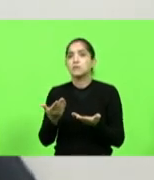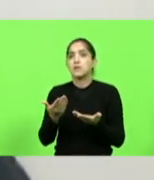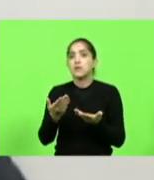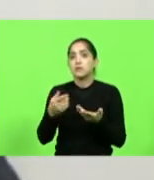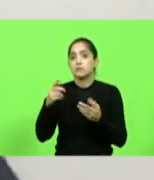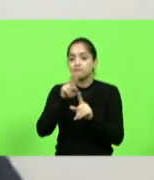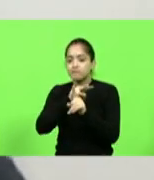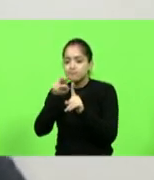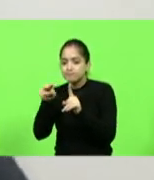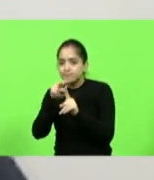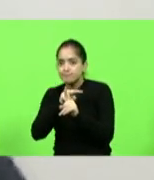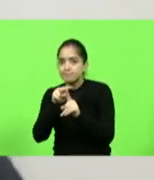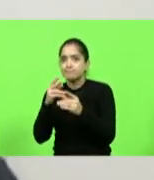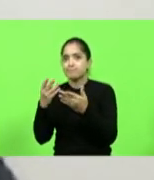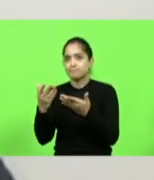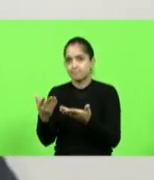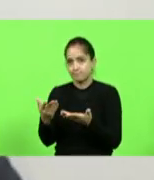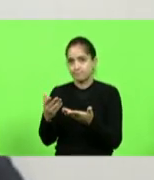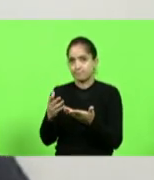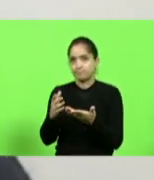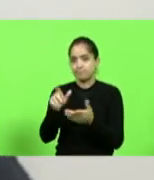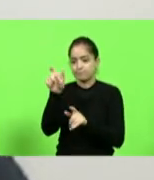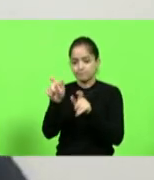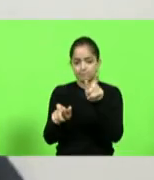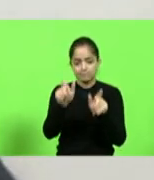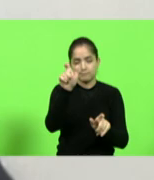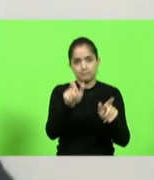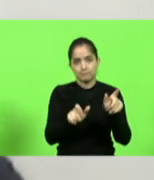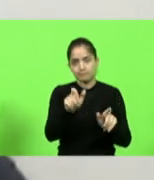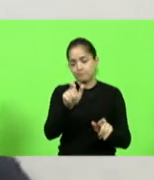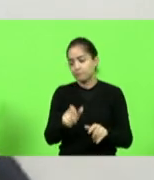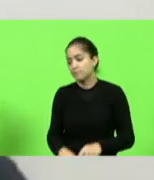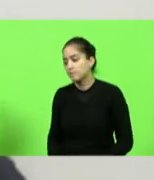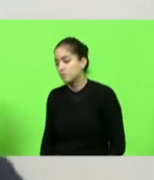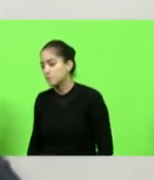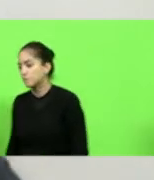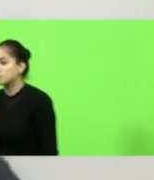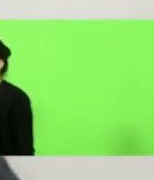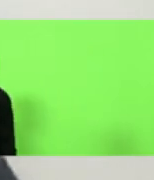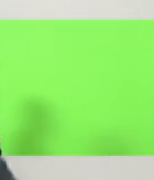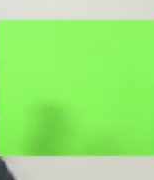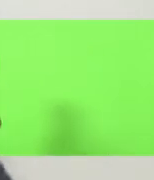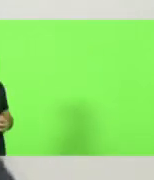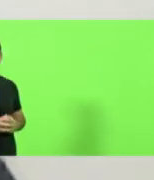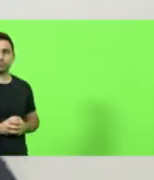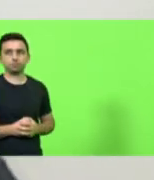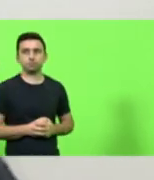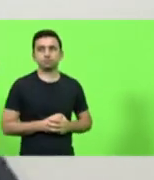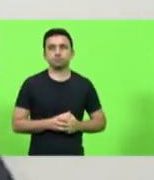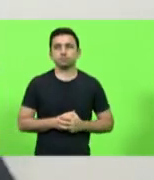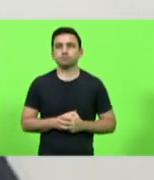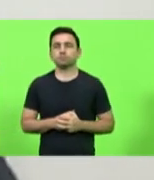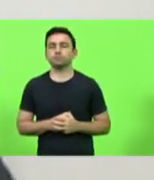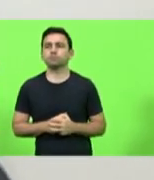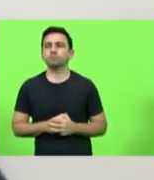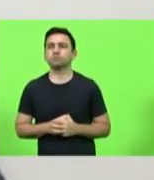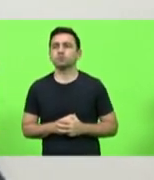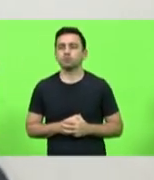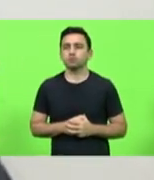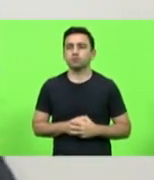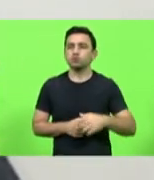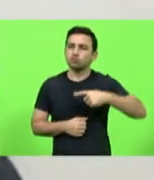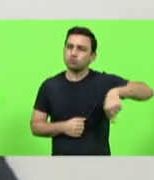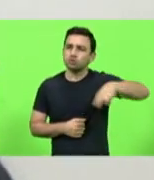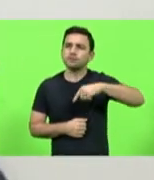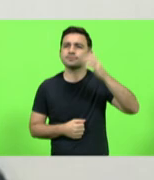perspectiva institucional e não individualizante, patologizante e medicalizante. Porque a gente sabe o grande número de encaminhamentos